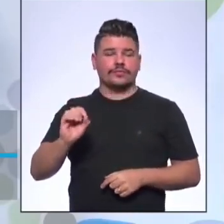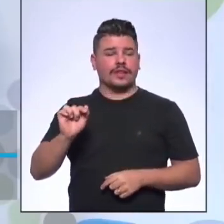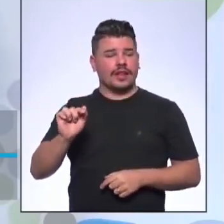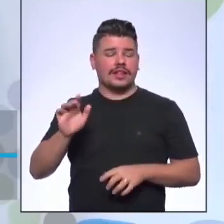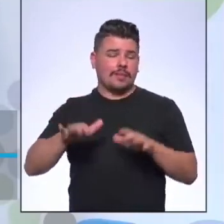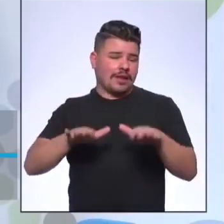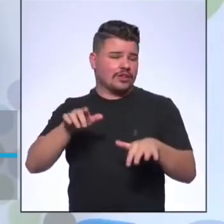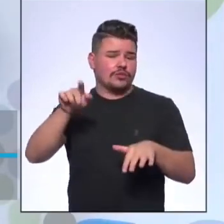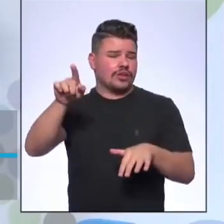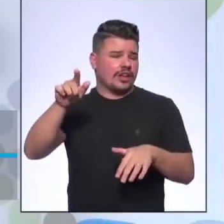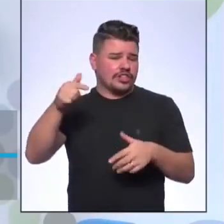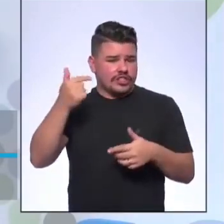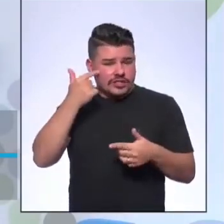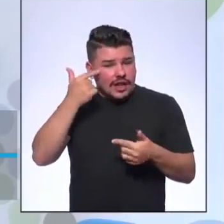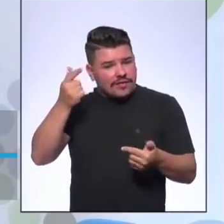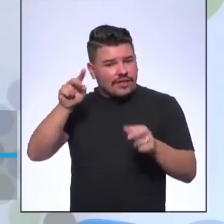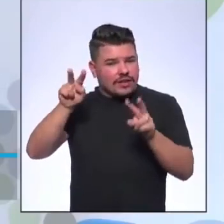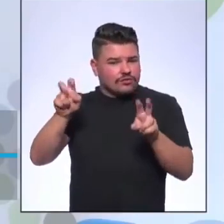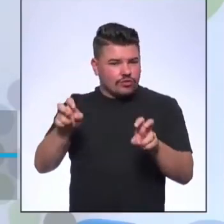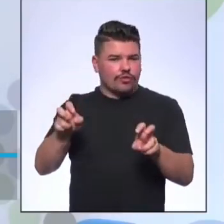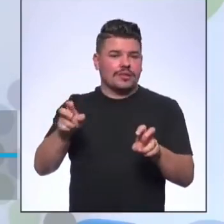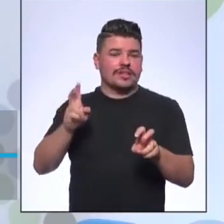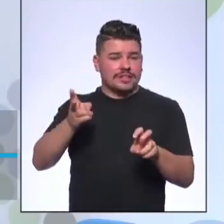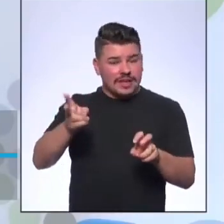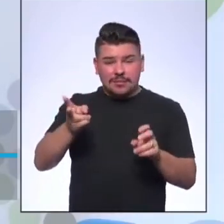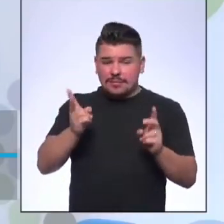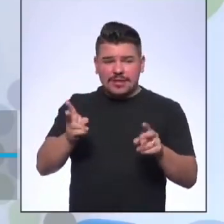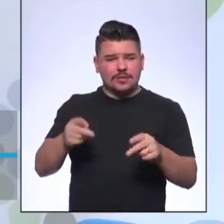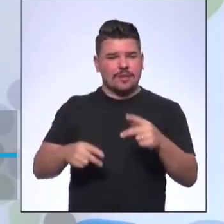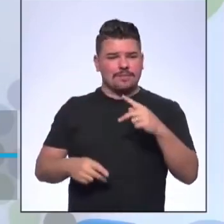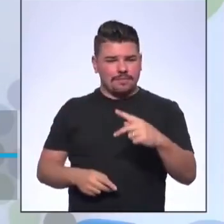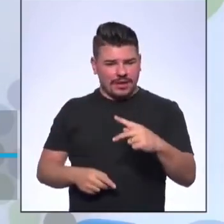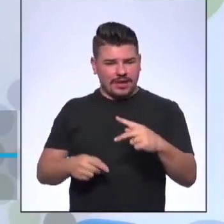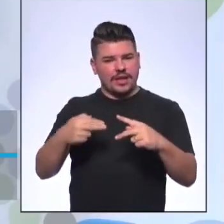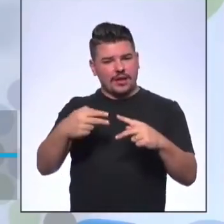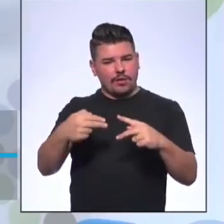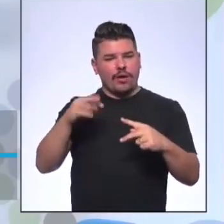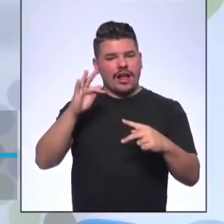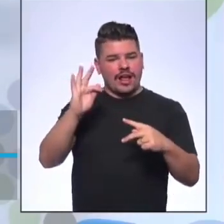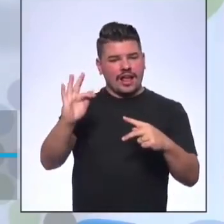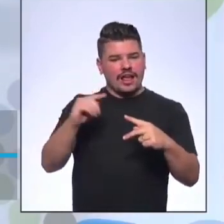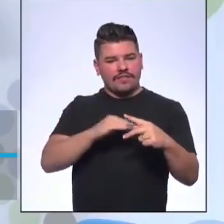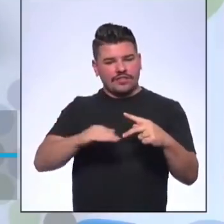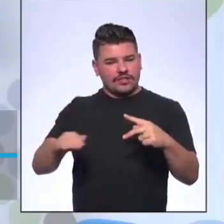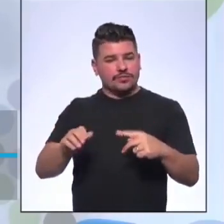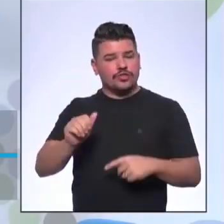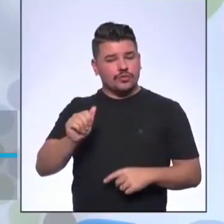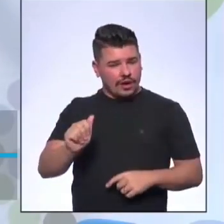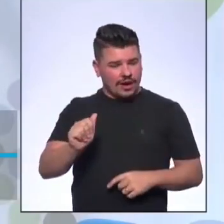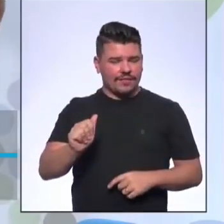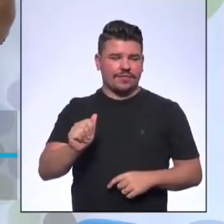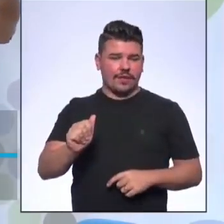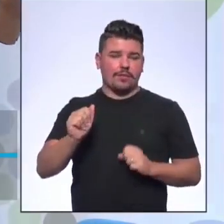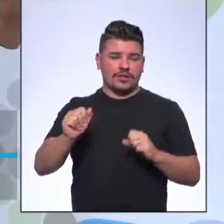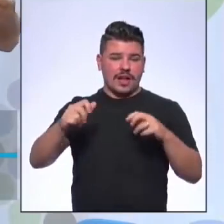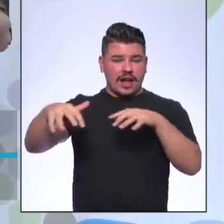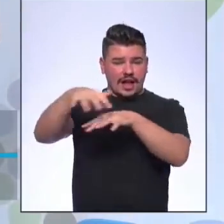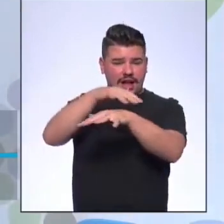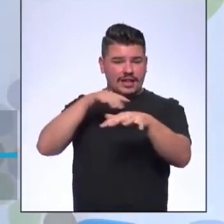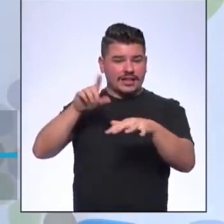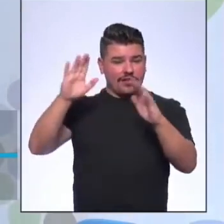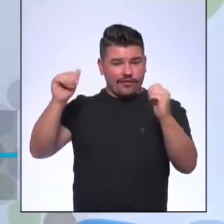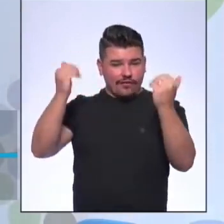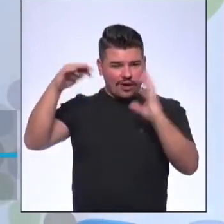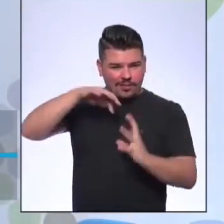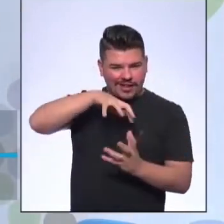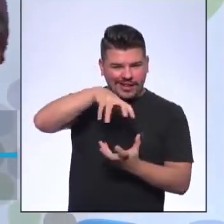trabalhar, né, Fábio? Quando a gente está trabalhando assim, por exemplo, num gás, num sistema, ou na atmosfera, né? A gente lida com pressão atmosférica, né?